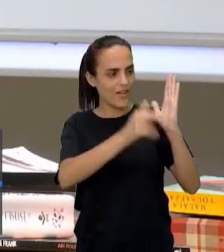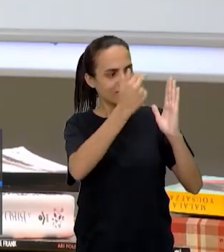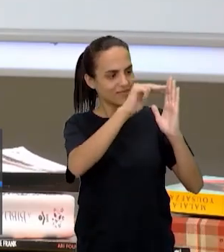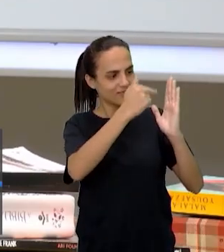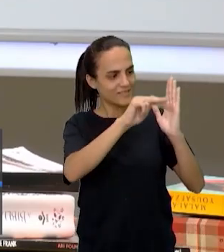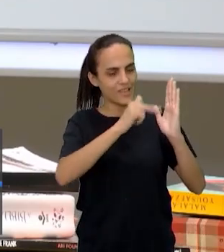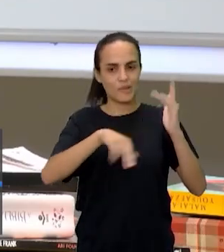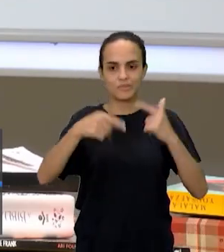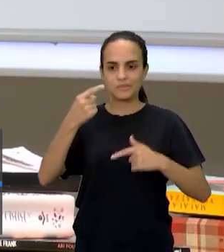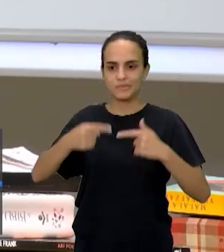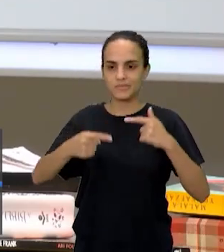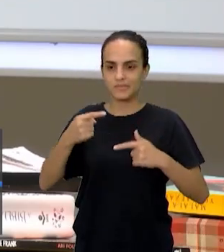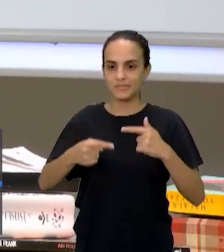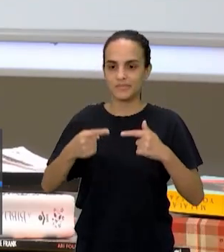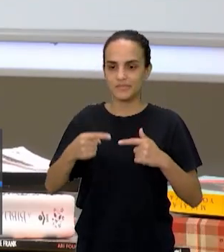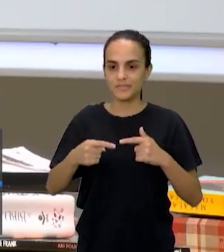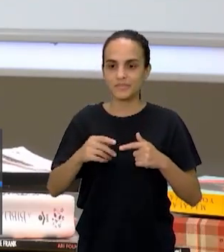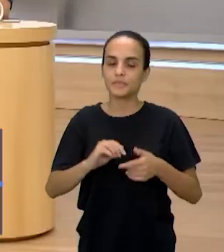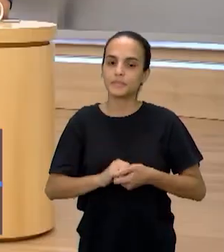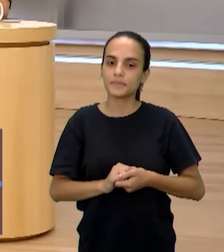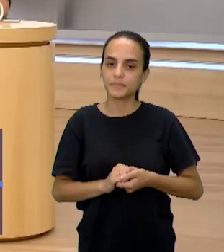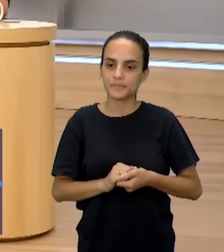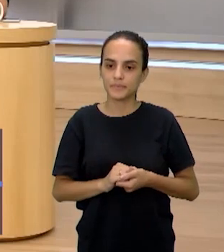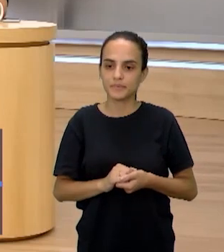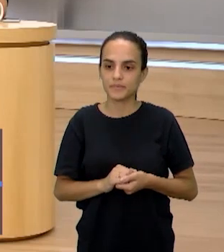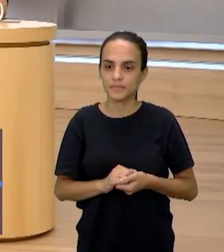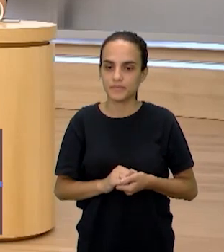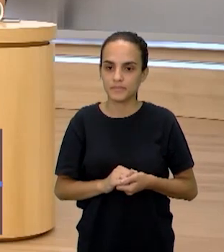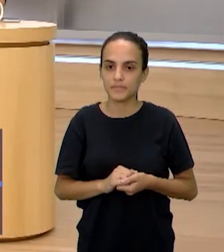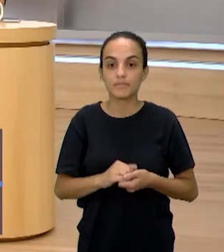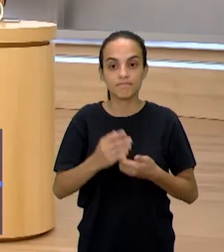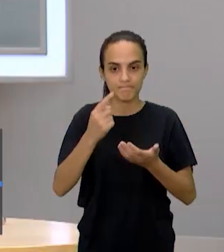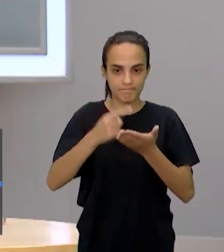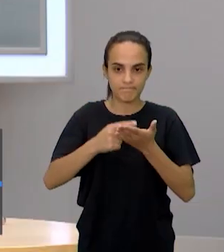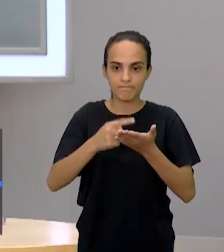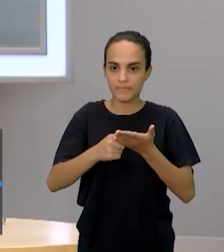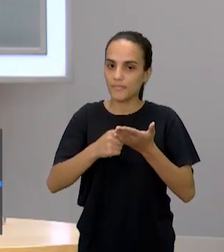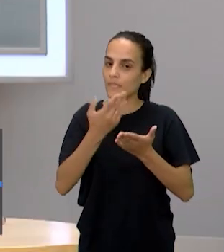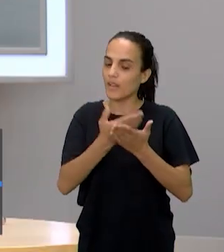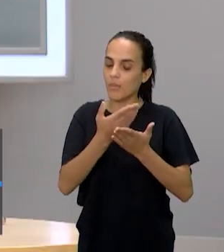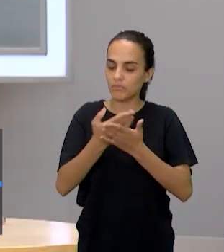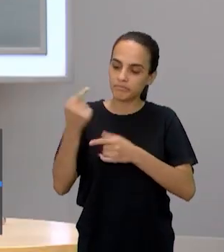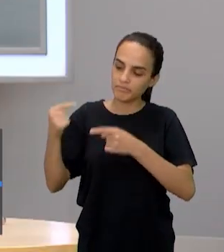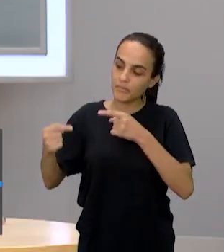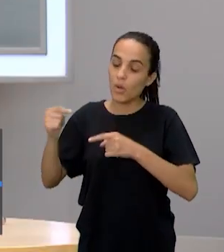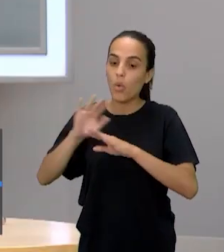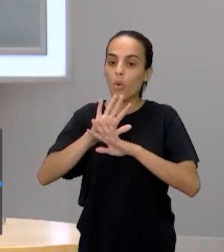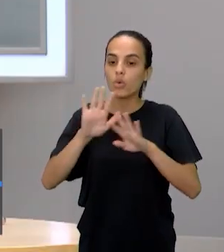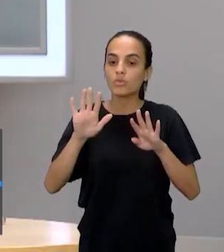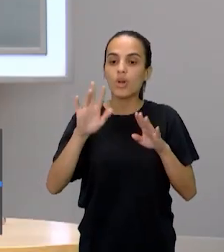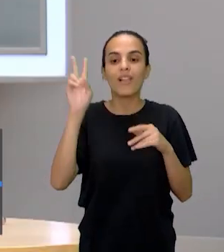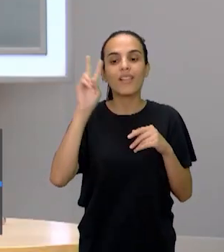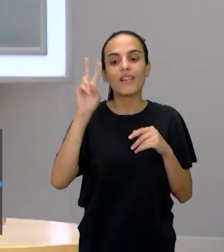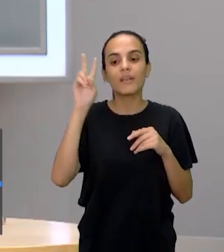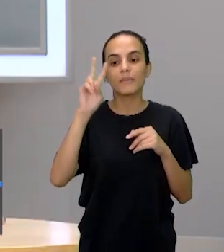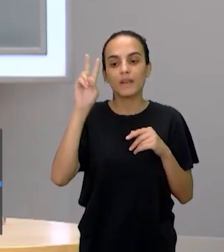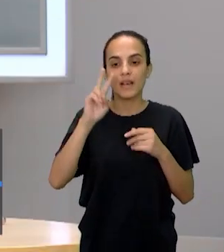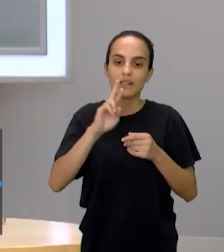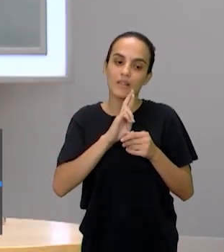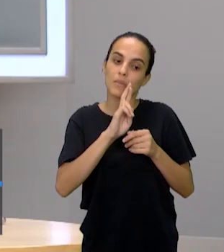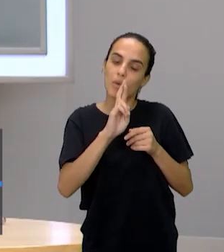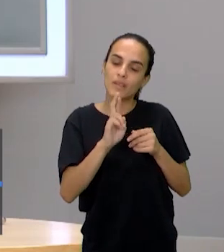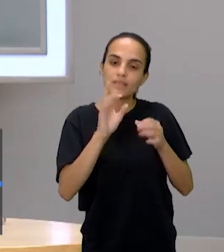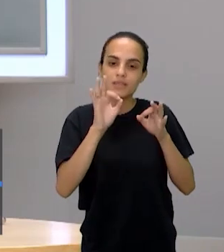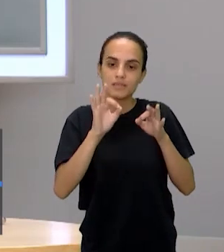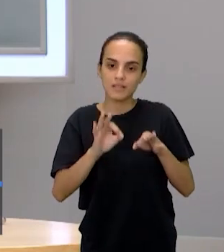quão debatido, provocar quão polêmico? Mais uma vez, como é que é a aula de debate? Ou ele é apenas o autor mais lembrado também, e a resposta certa a ser